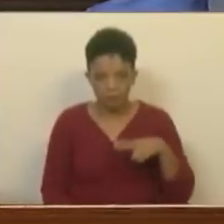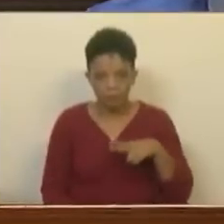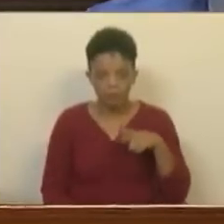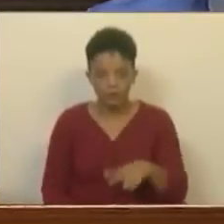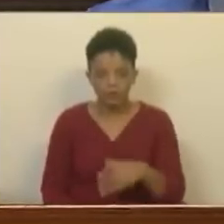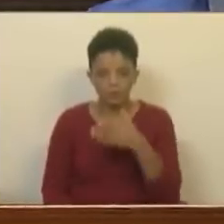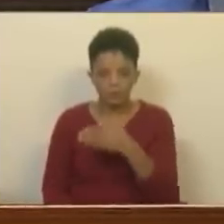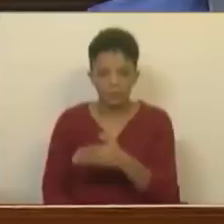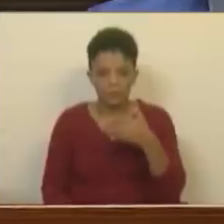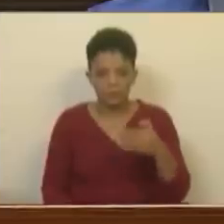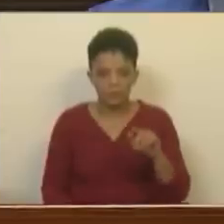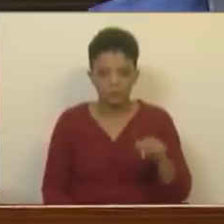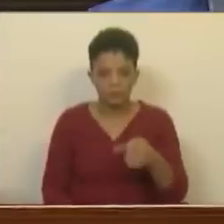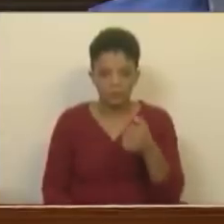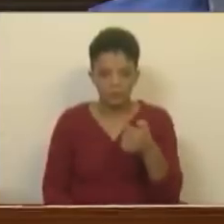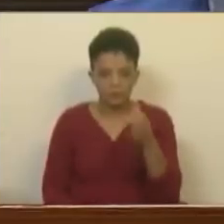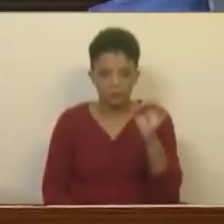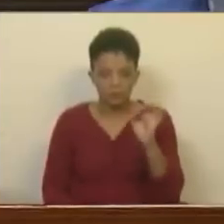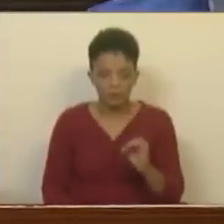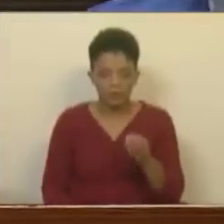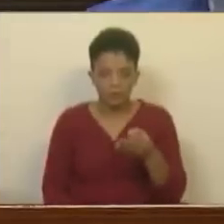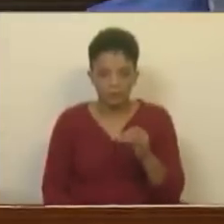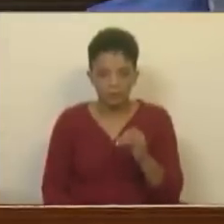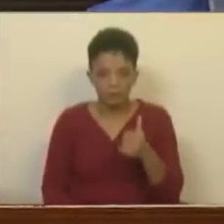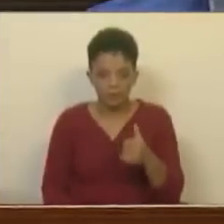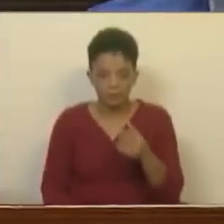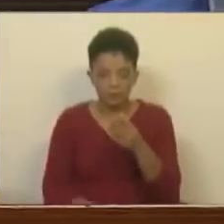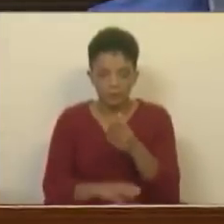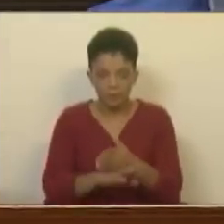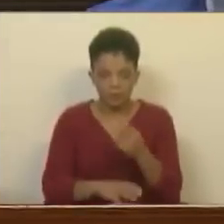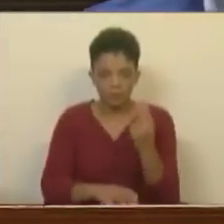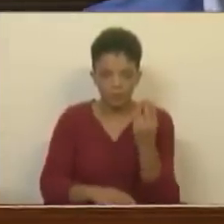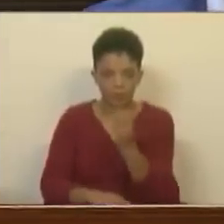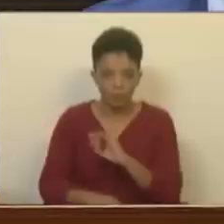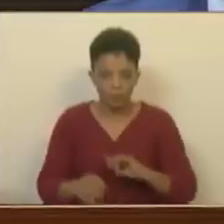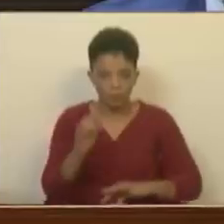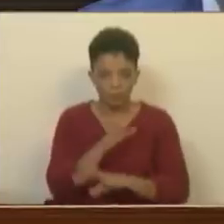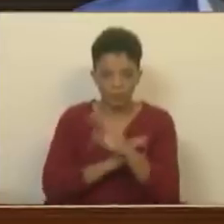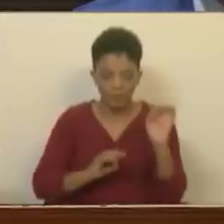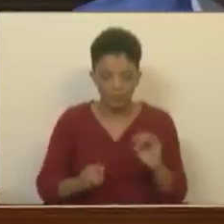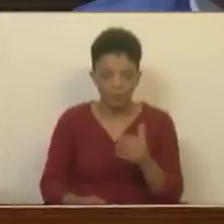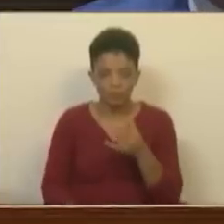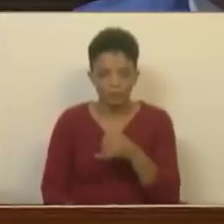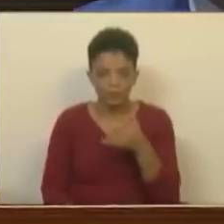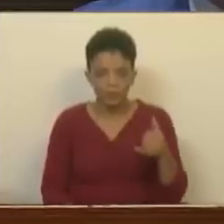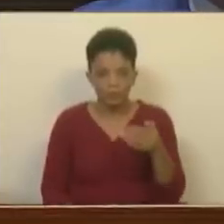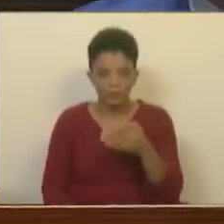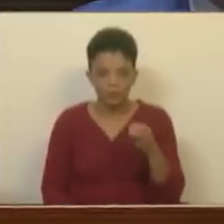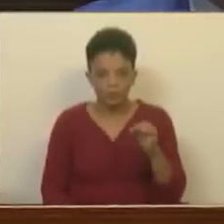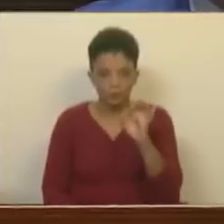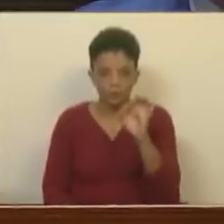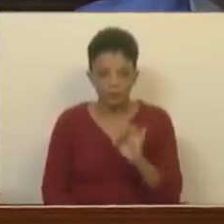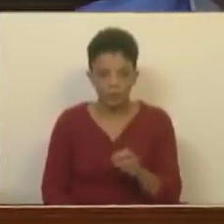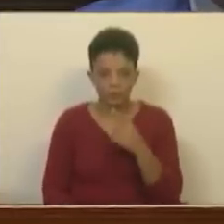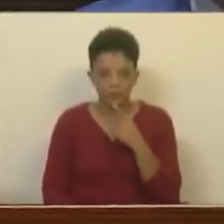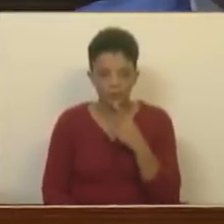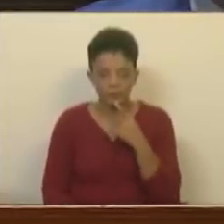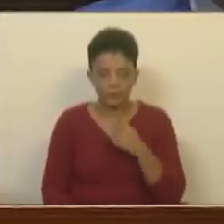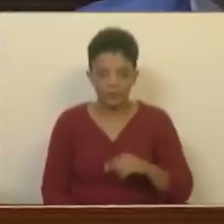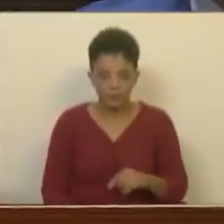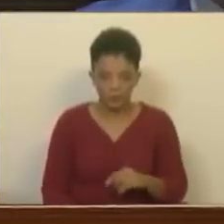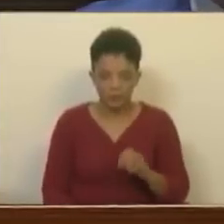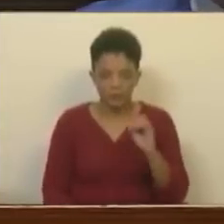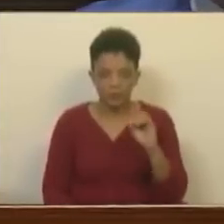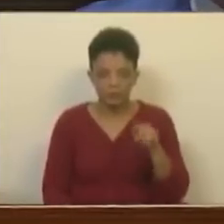tinha 77,5% do PIB médio da União Europeia em 2022 78%. ou seja uma variação